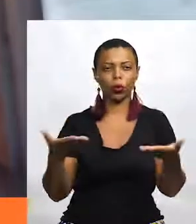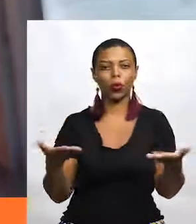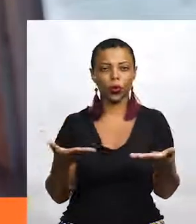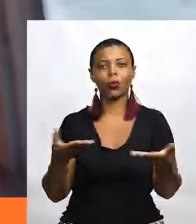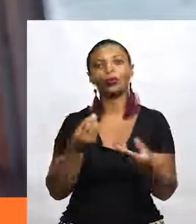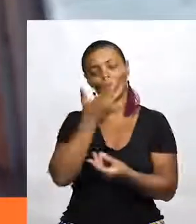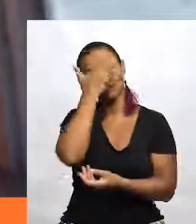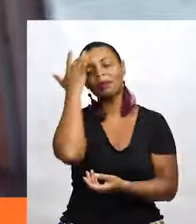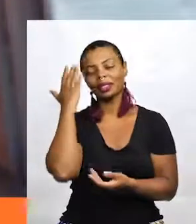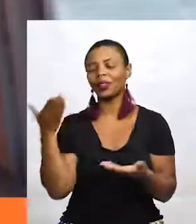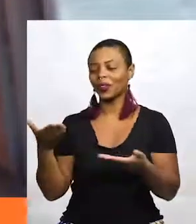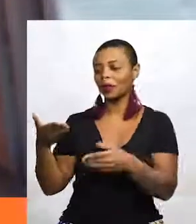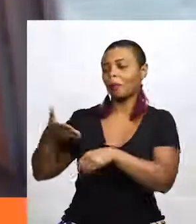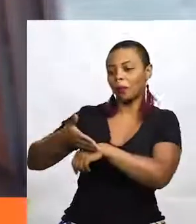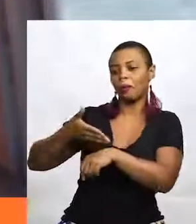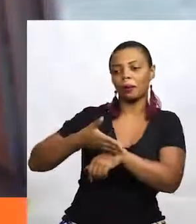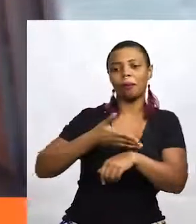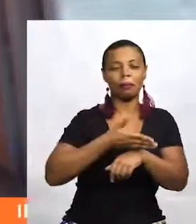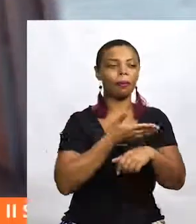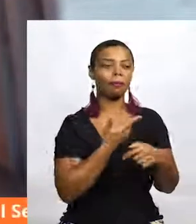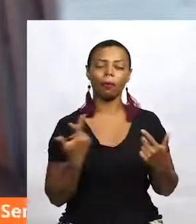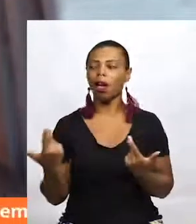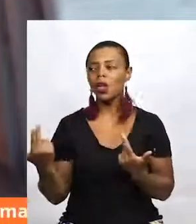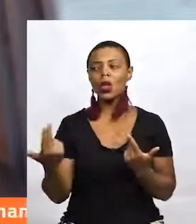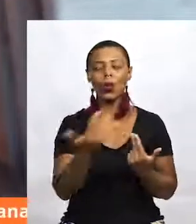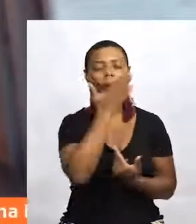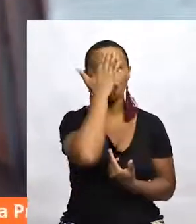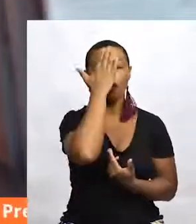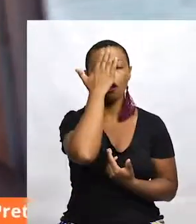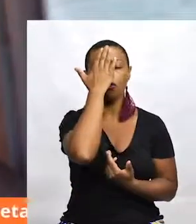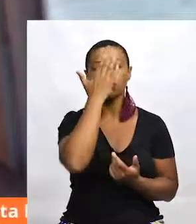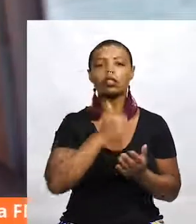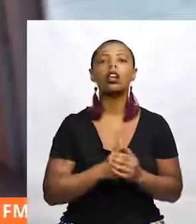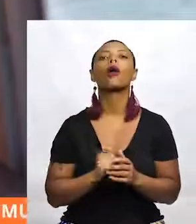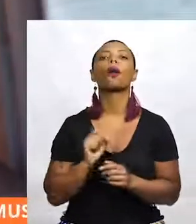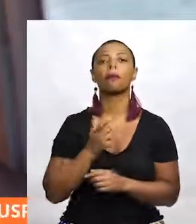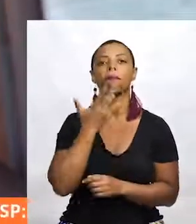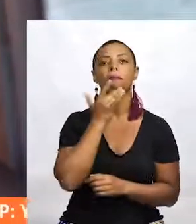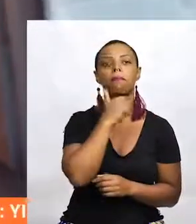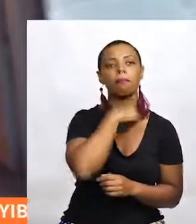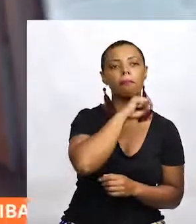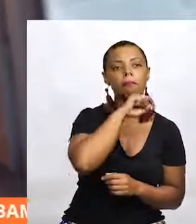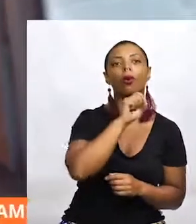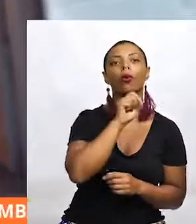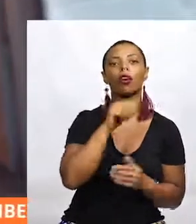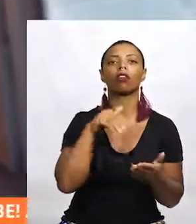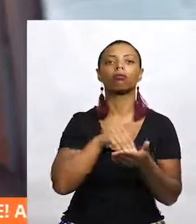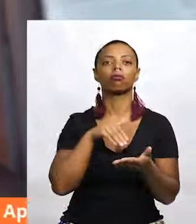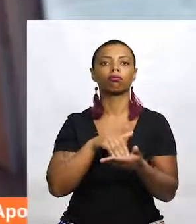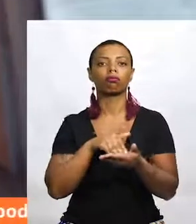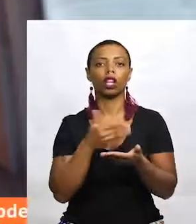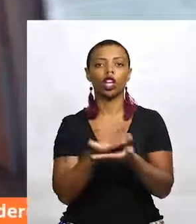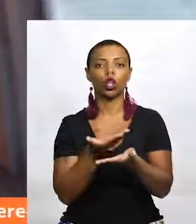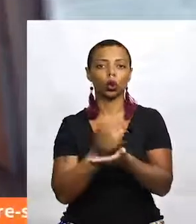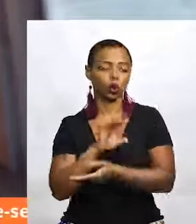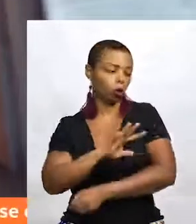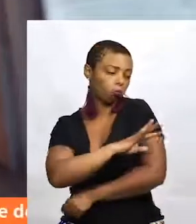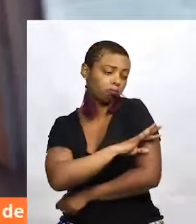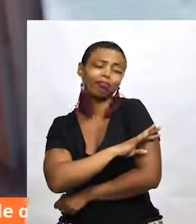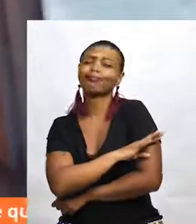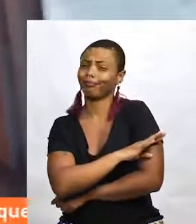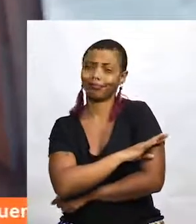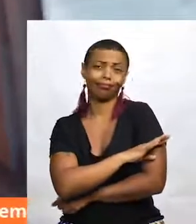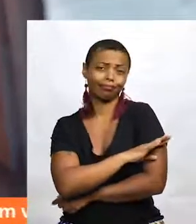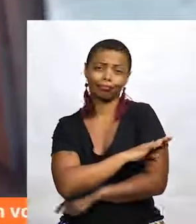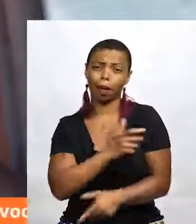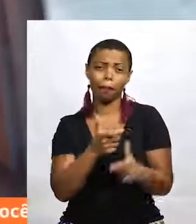muita gente vai compartilhar da mesma fala que a minha, né? Meus pais tiveram até a quarta série, o que é um traço comum